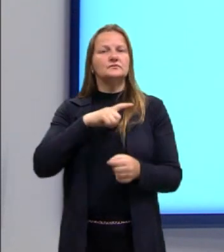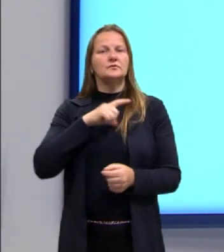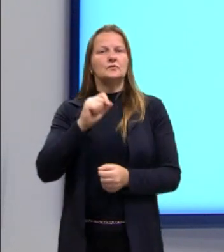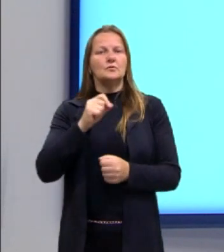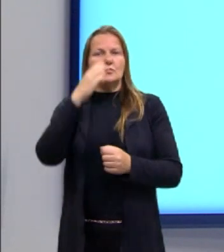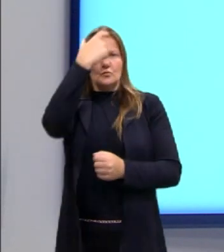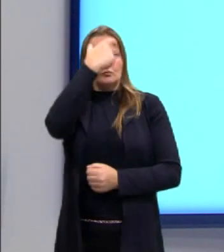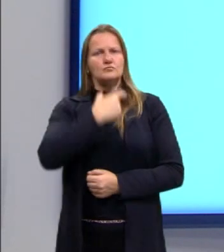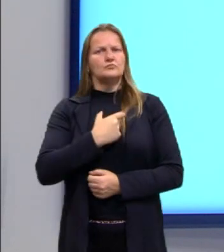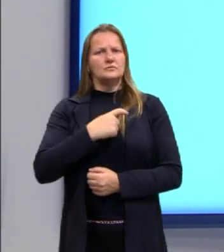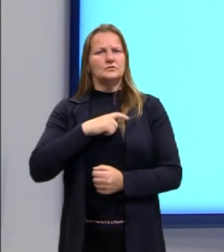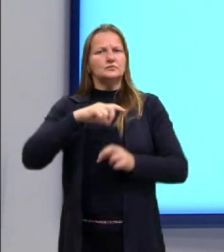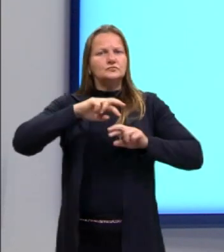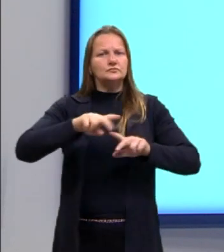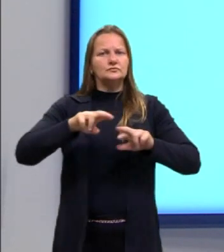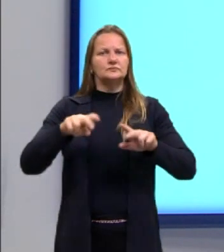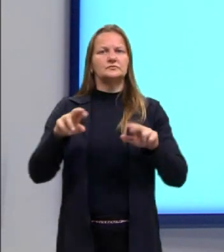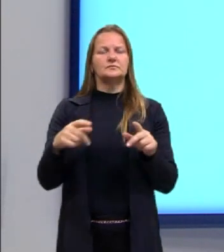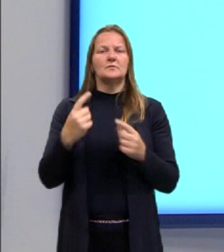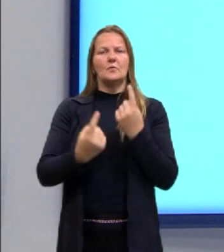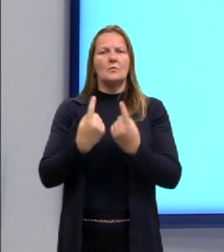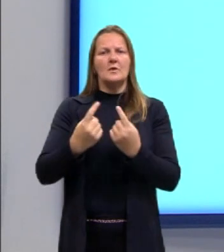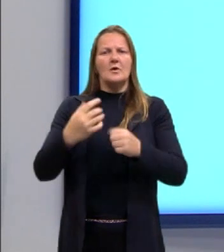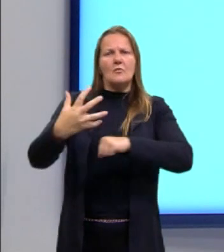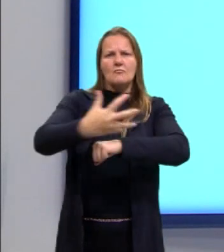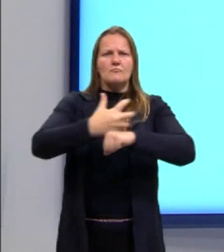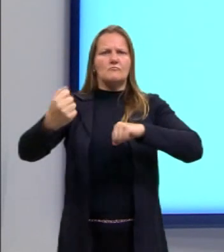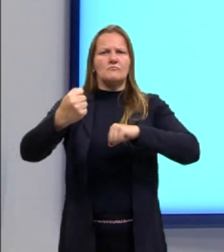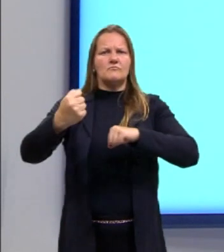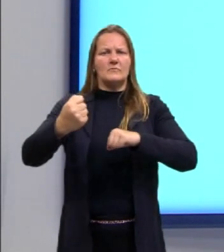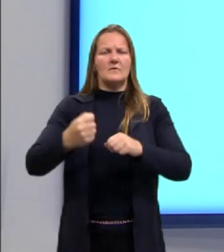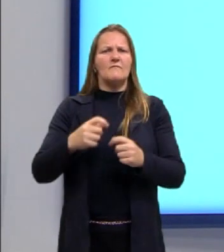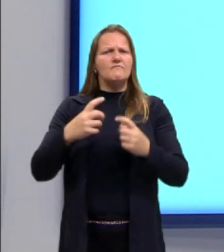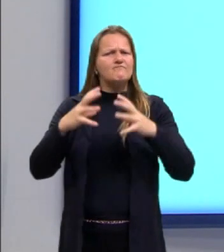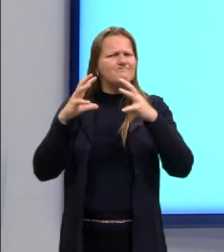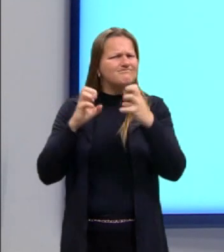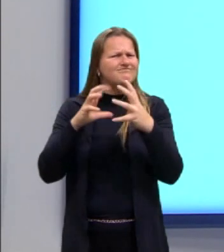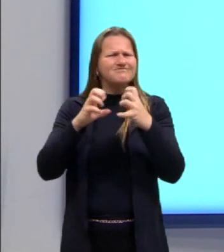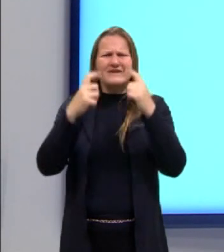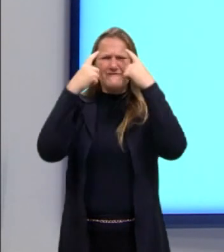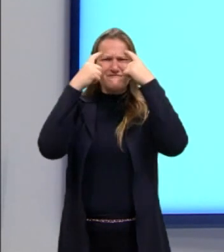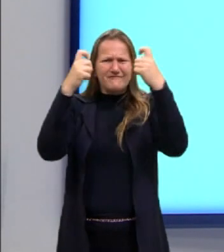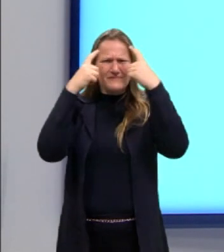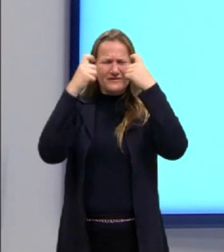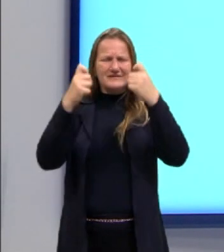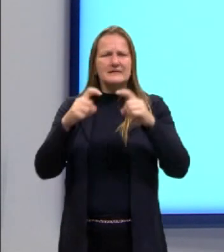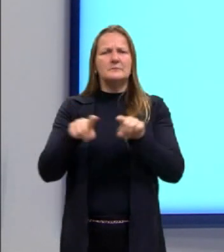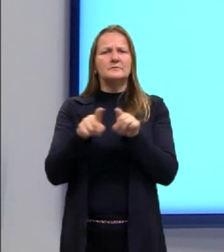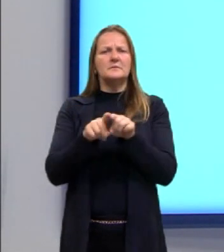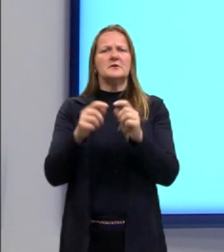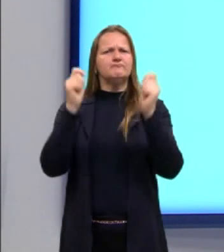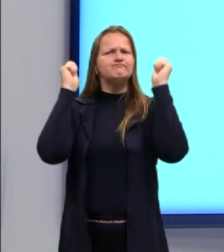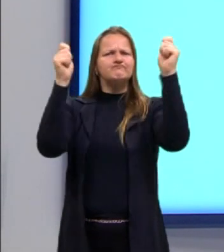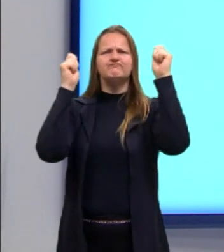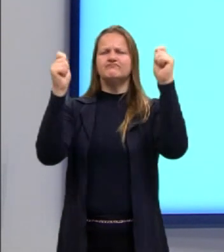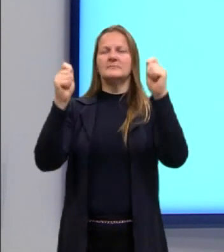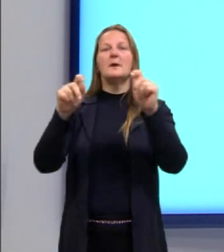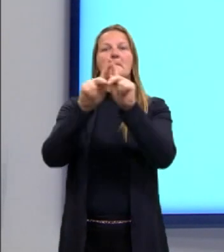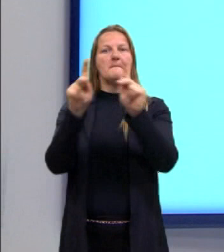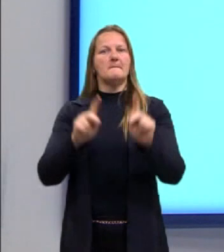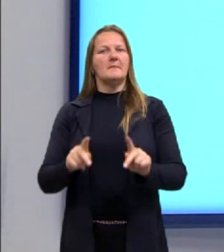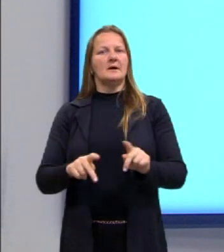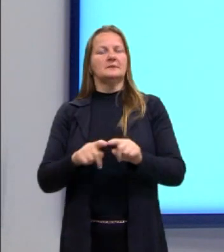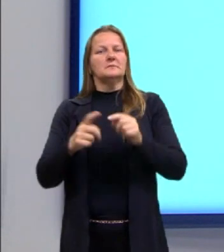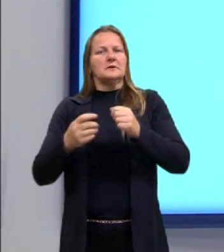caráter Diferentes né algumas foram golpes de estado violentos outras foram com protestos pacíficos com